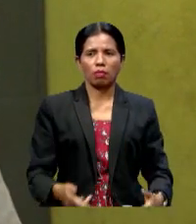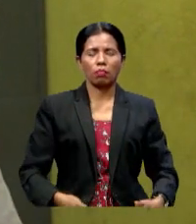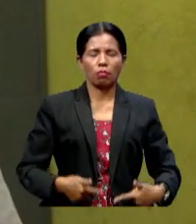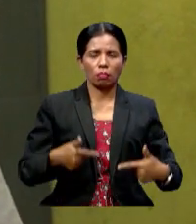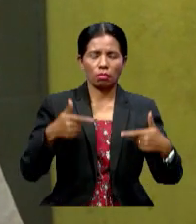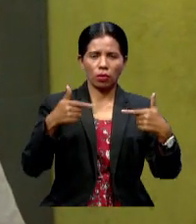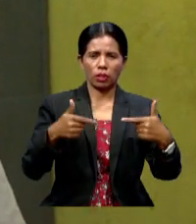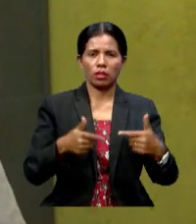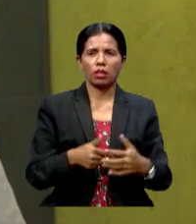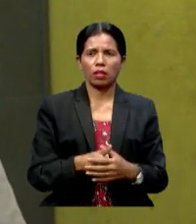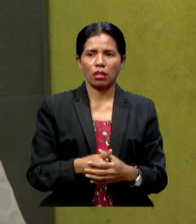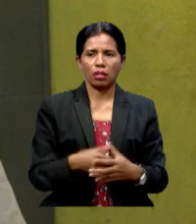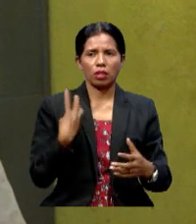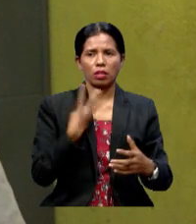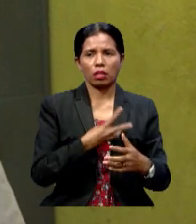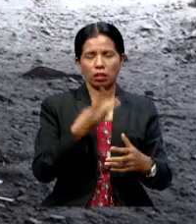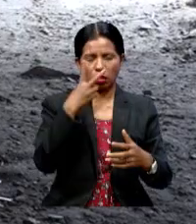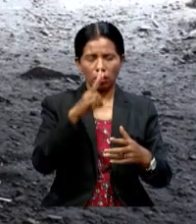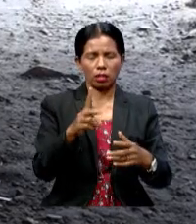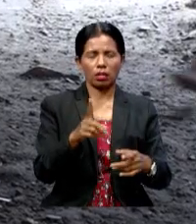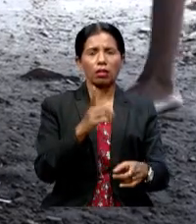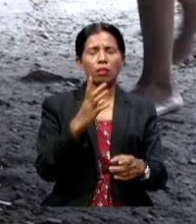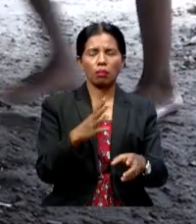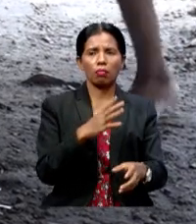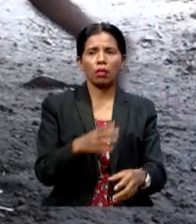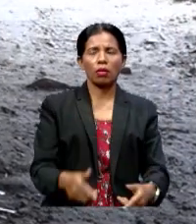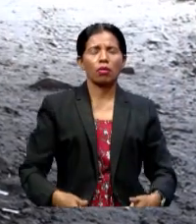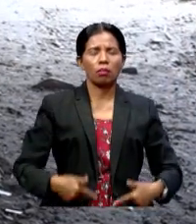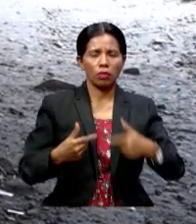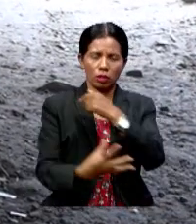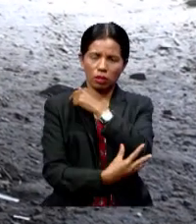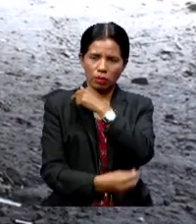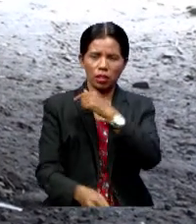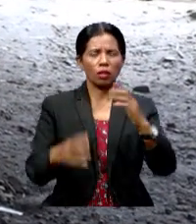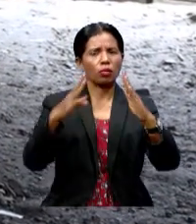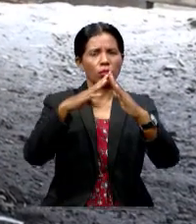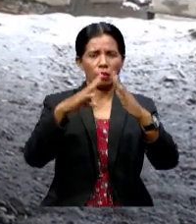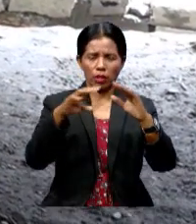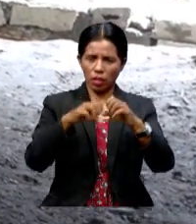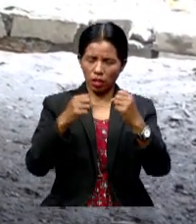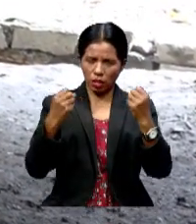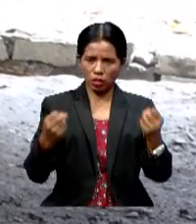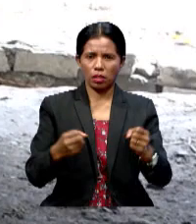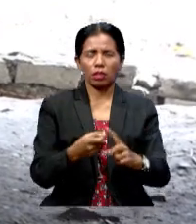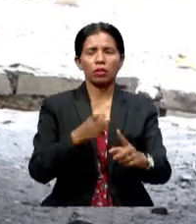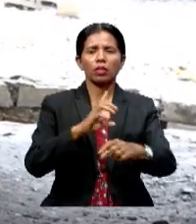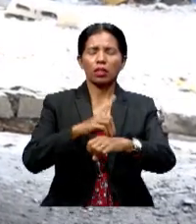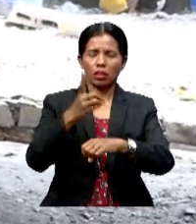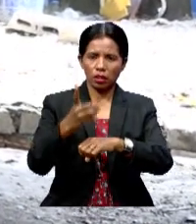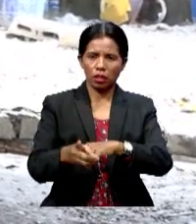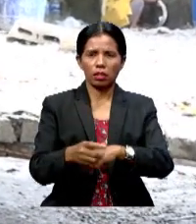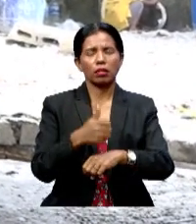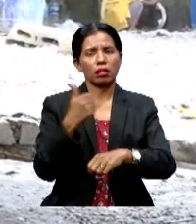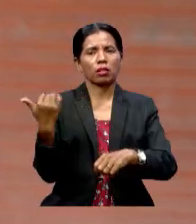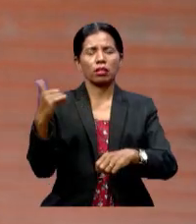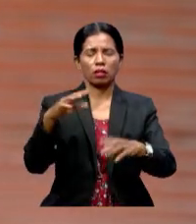ne be, dare la favorada ne. Balu la ia uma condição uma tetebes. Balu, através dos desastres sirene uba ne, maka sirene